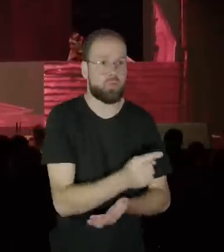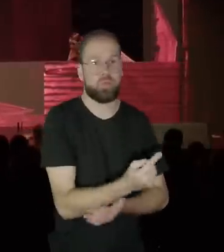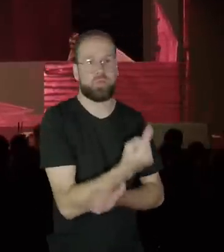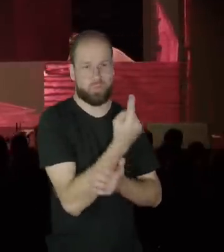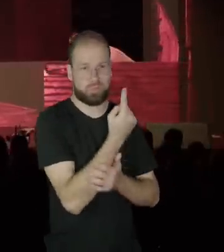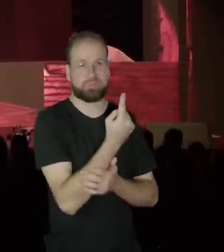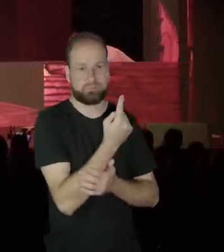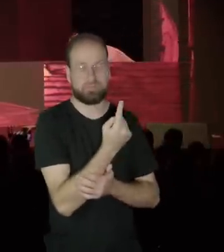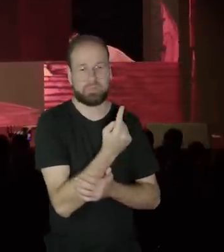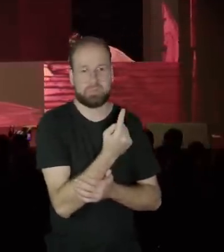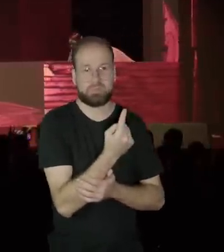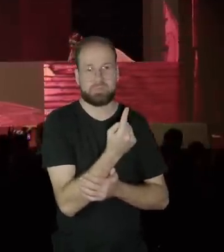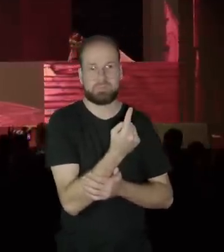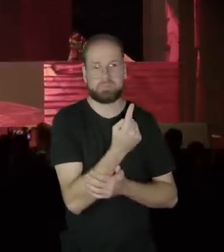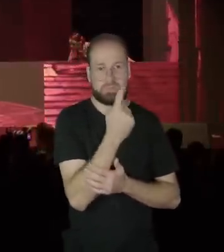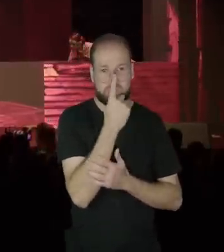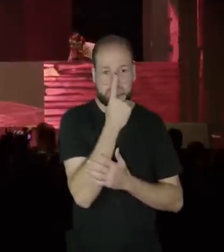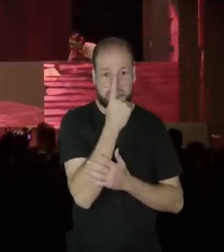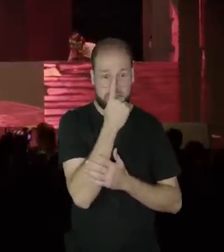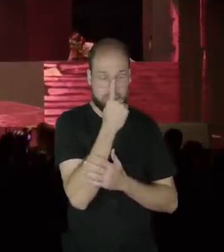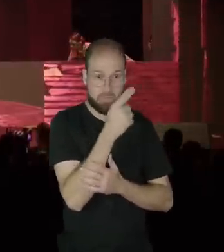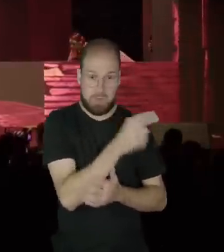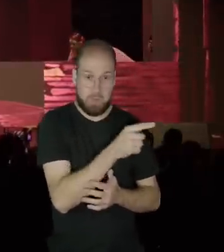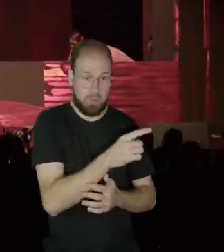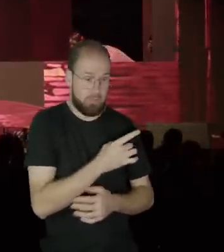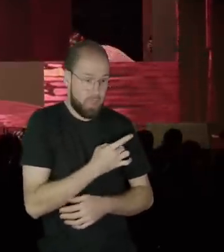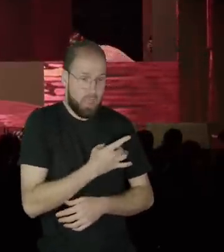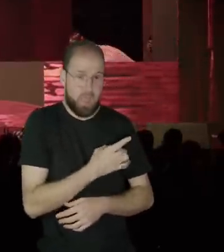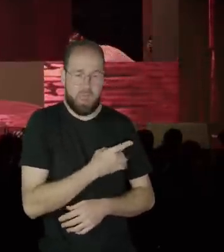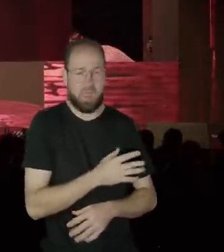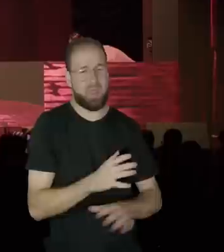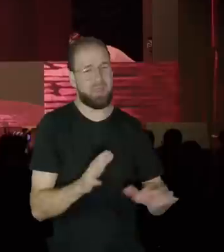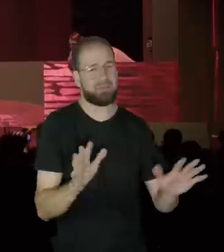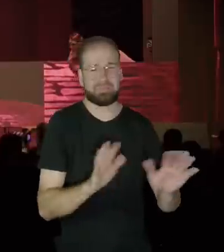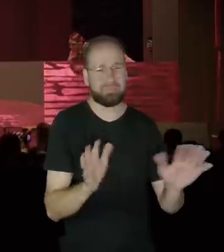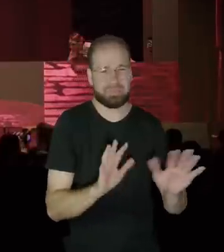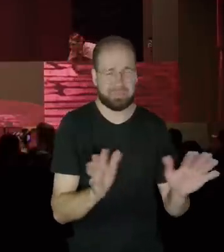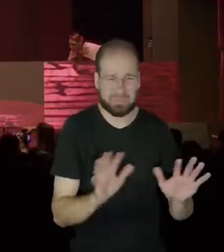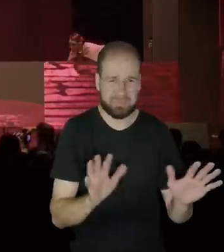Não temas. Não temas nada, minha mãe.